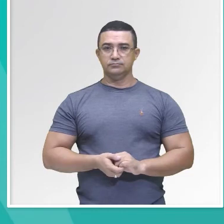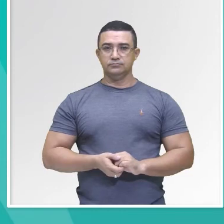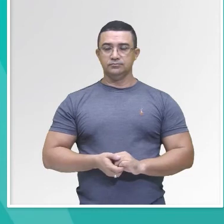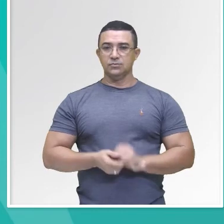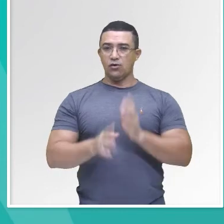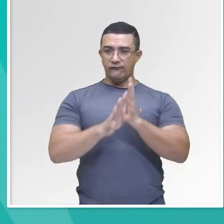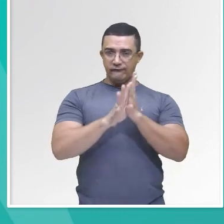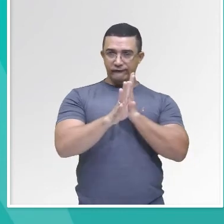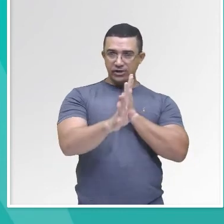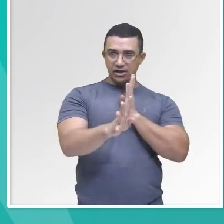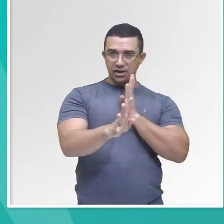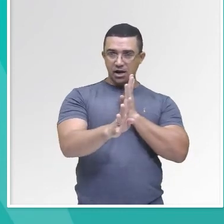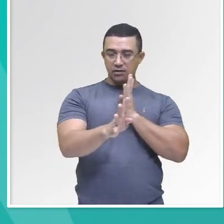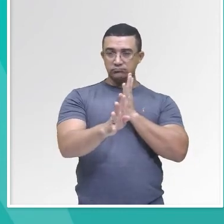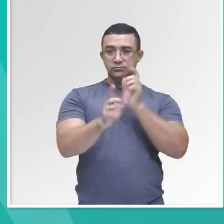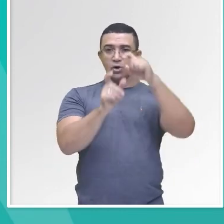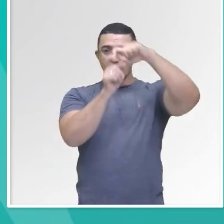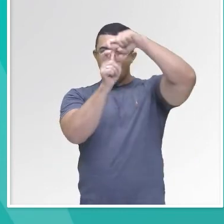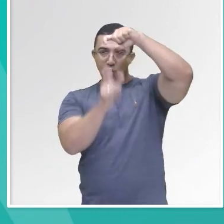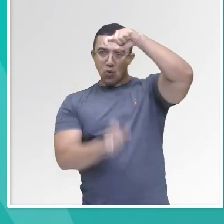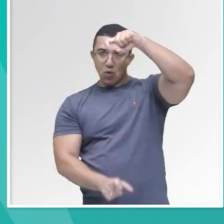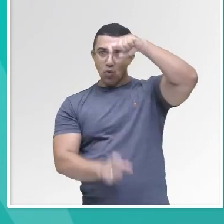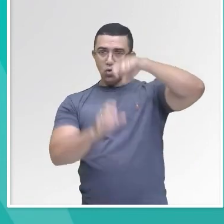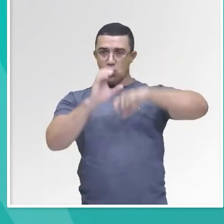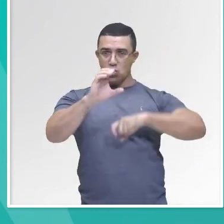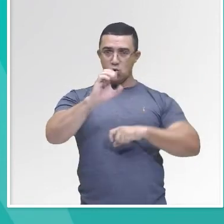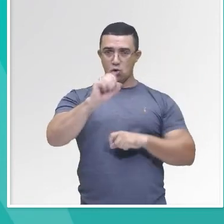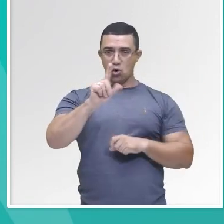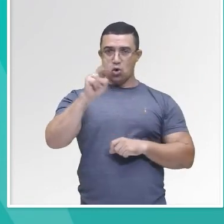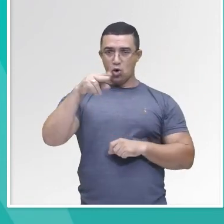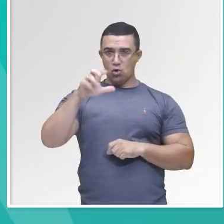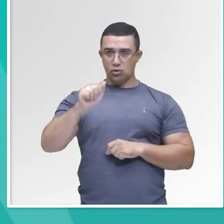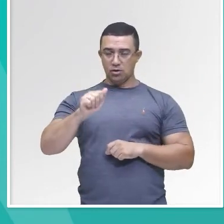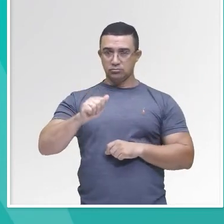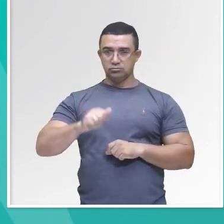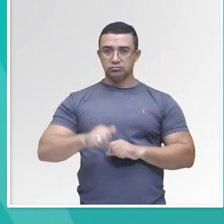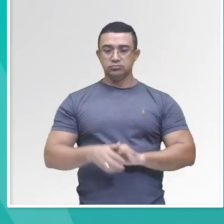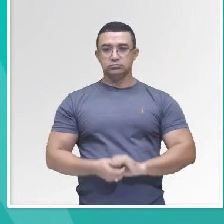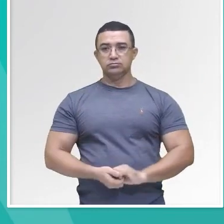E elas vão capturar na mesma direção.